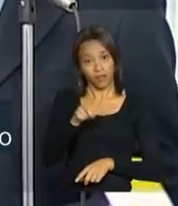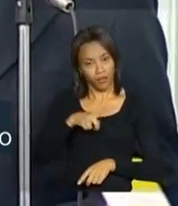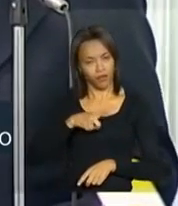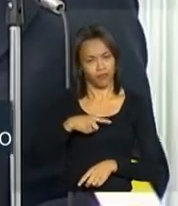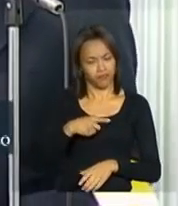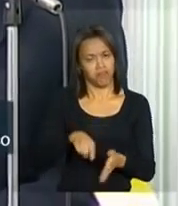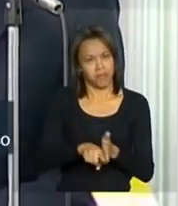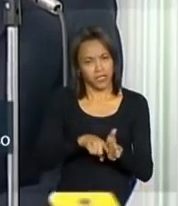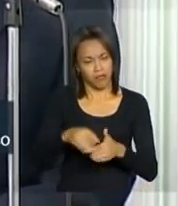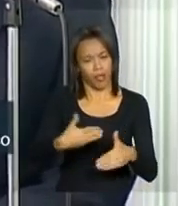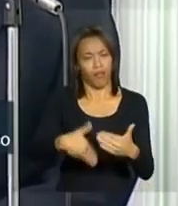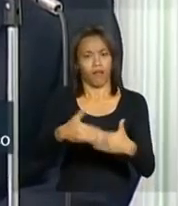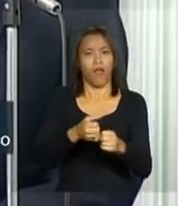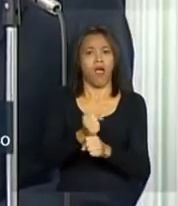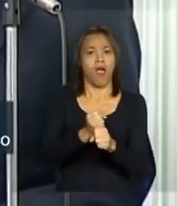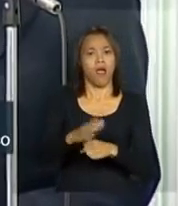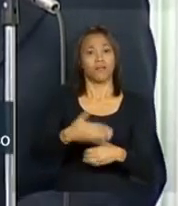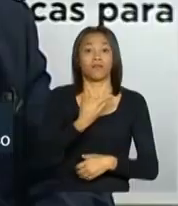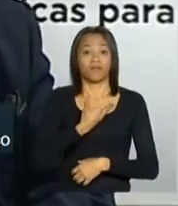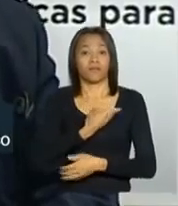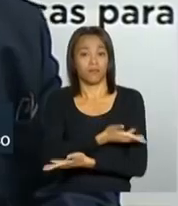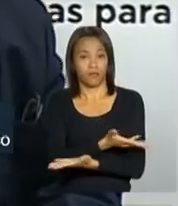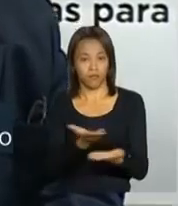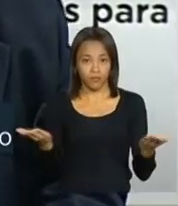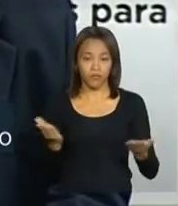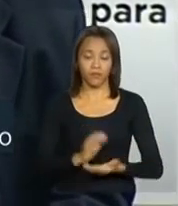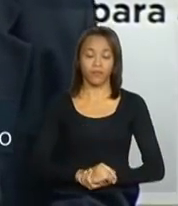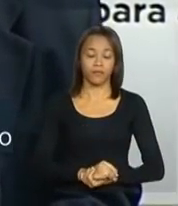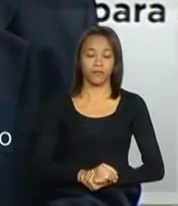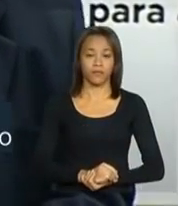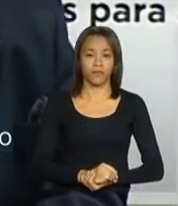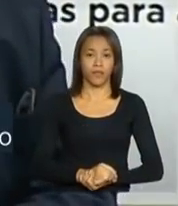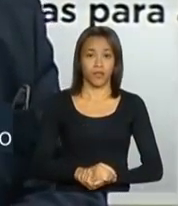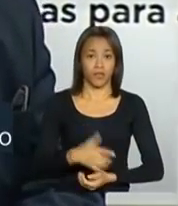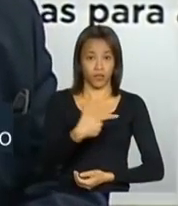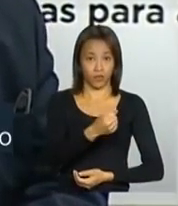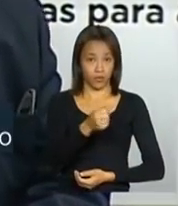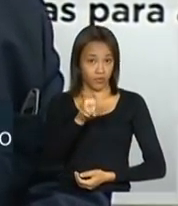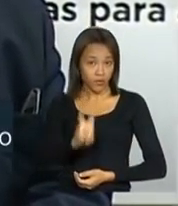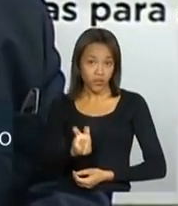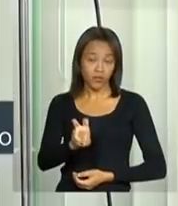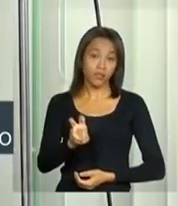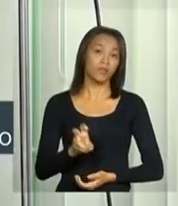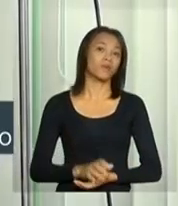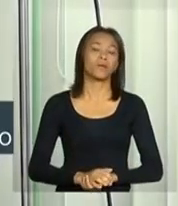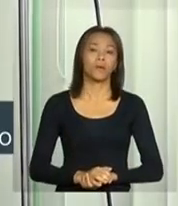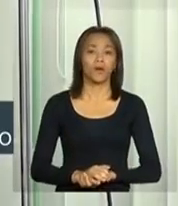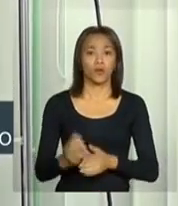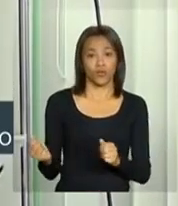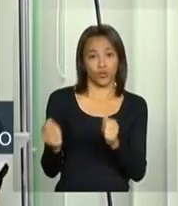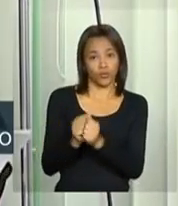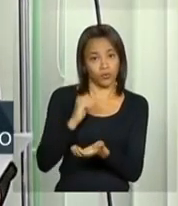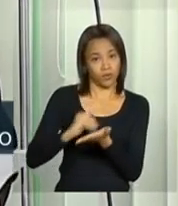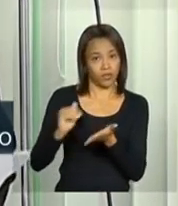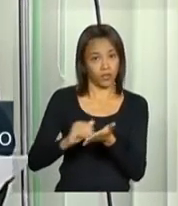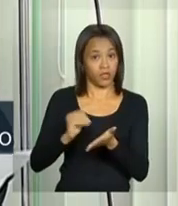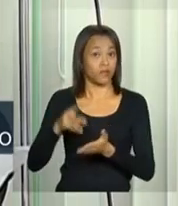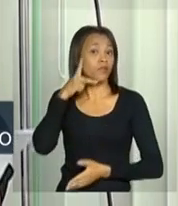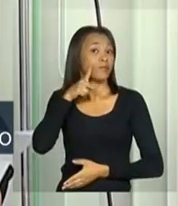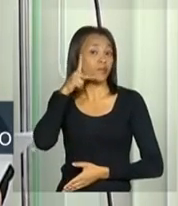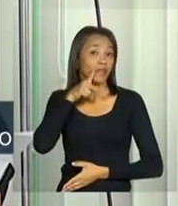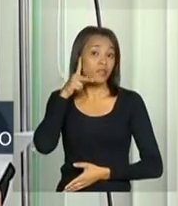anos, senhoras, senhores, colegas. Em 2005, a parceria da Secretaria de Política para as